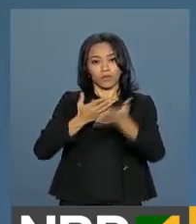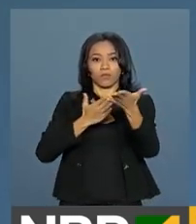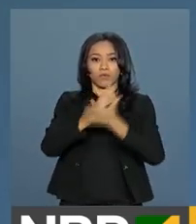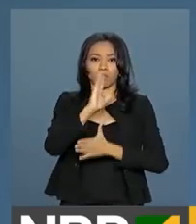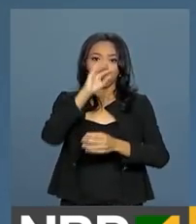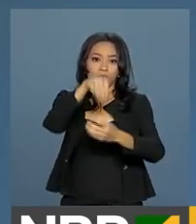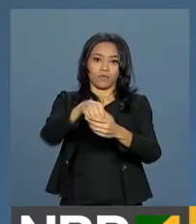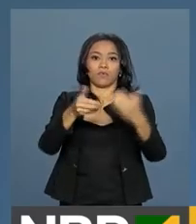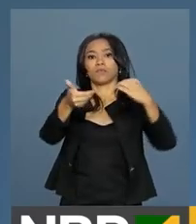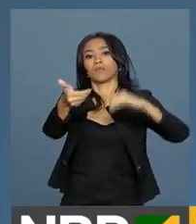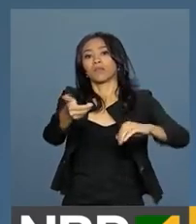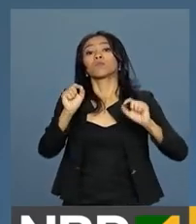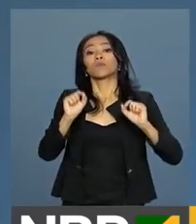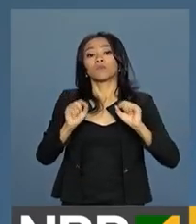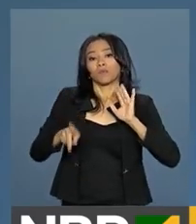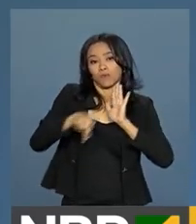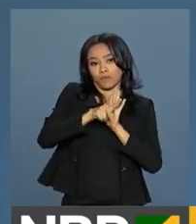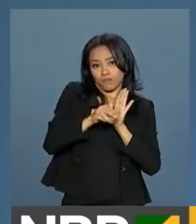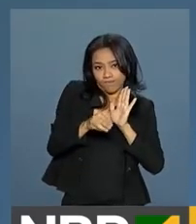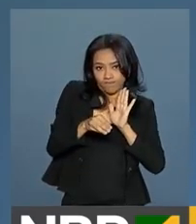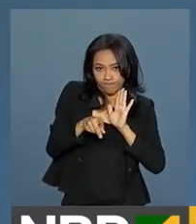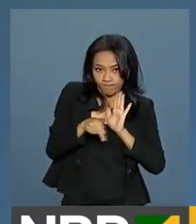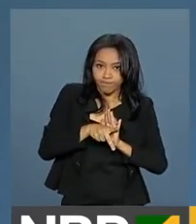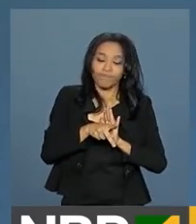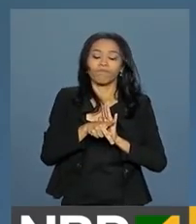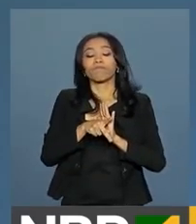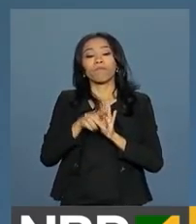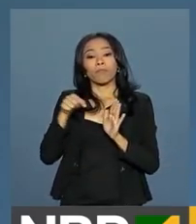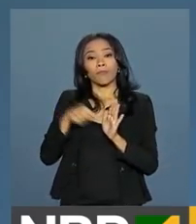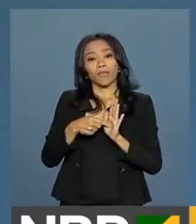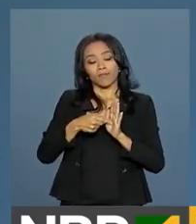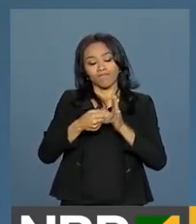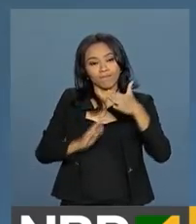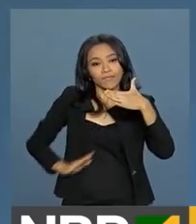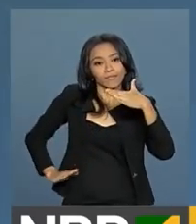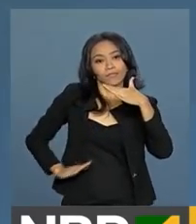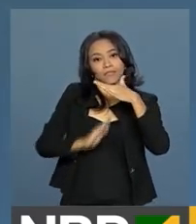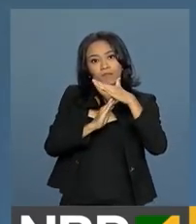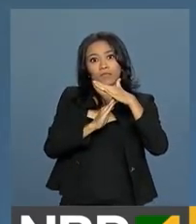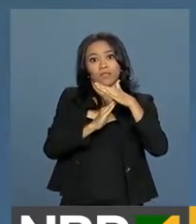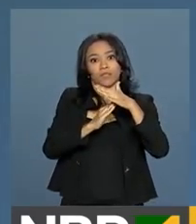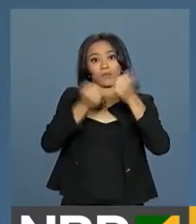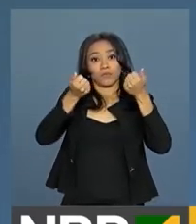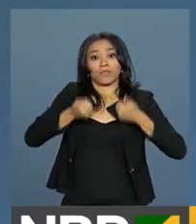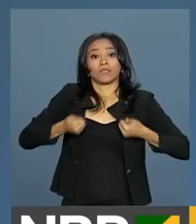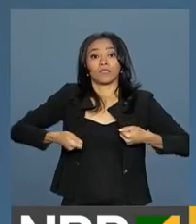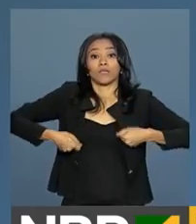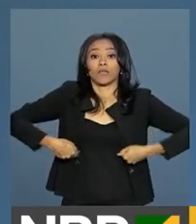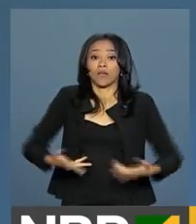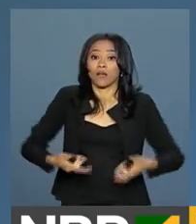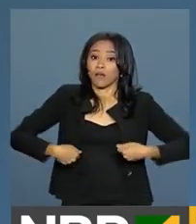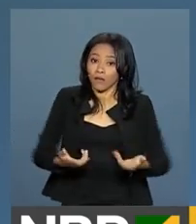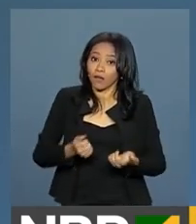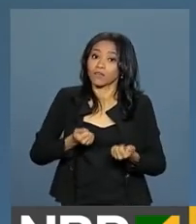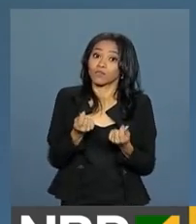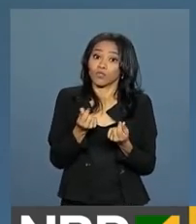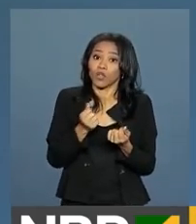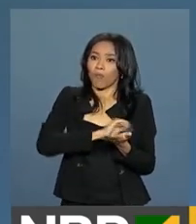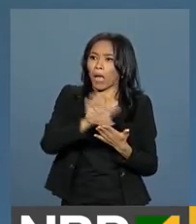uma emenda constitucional que fixa teto para os gastos públicos depois aprovamos